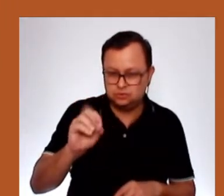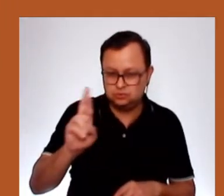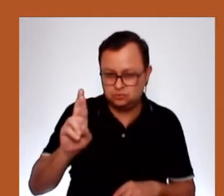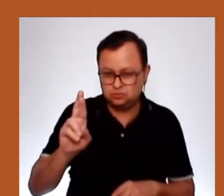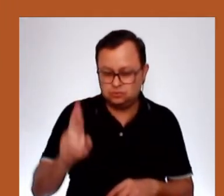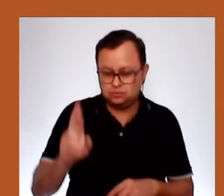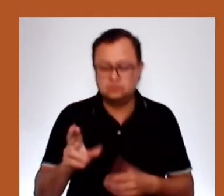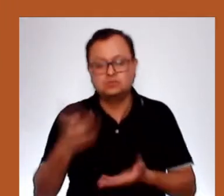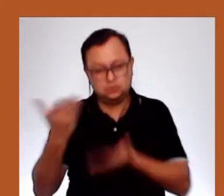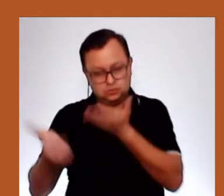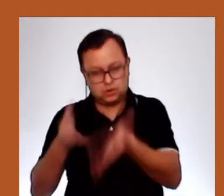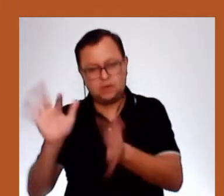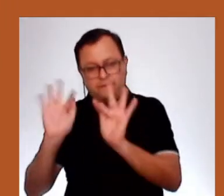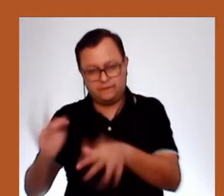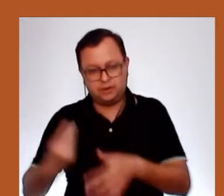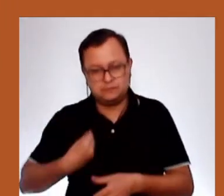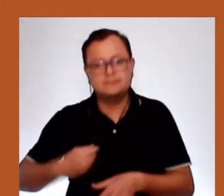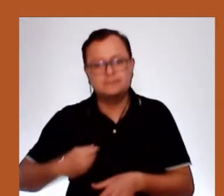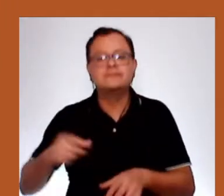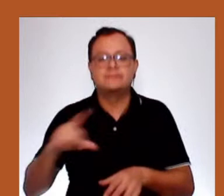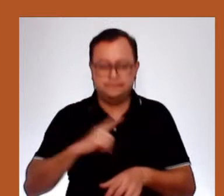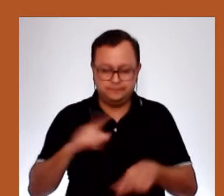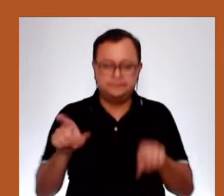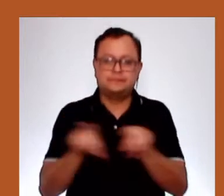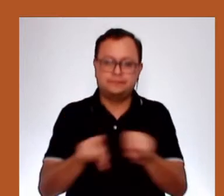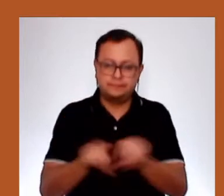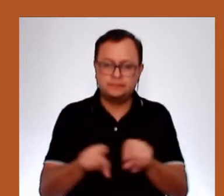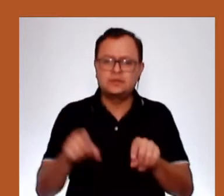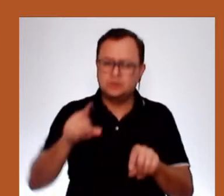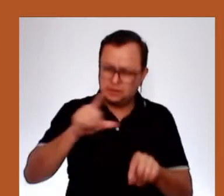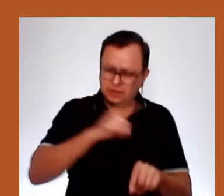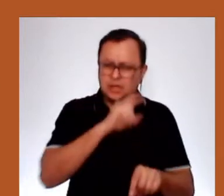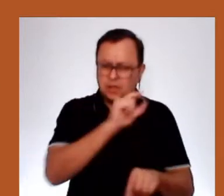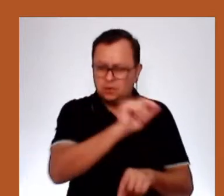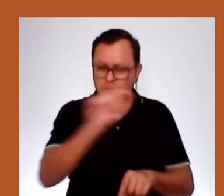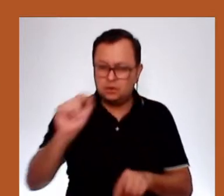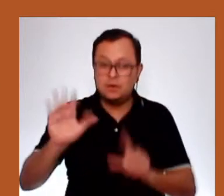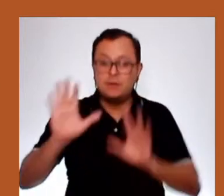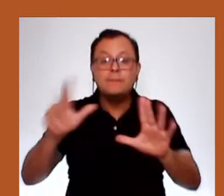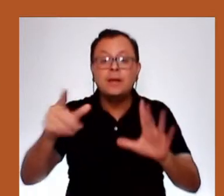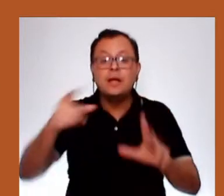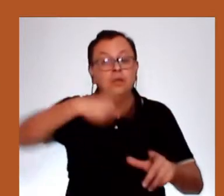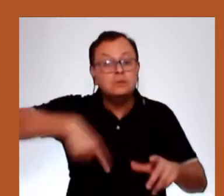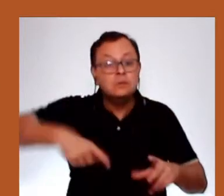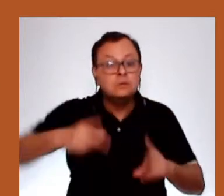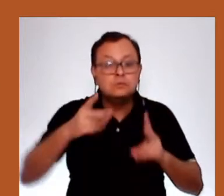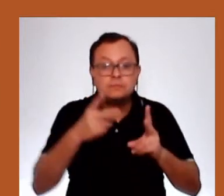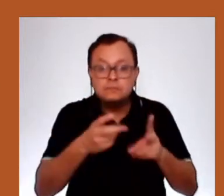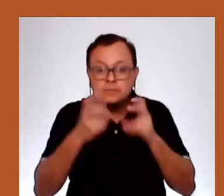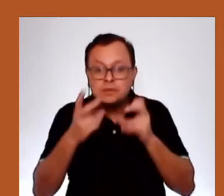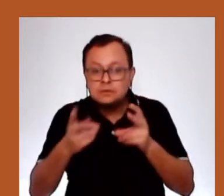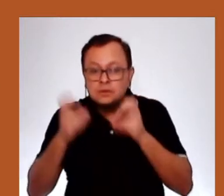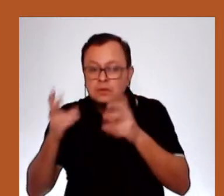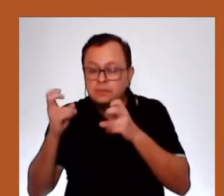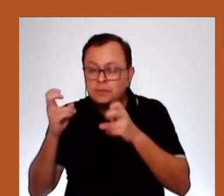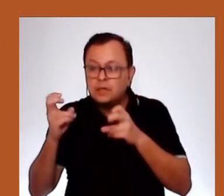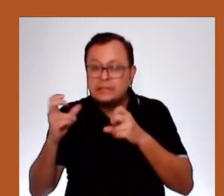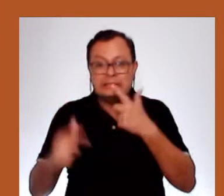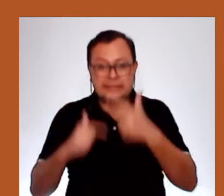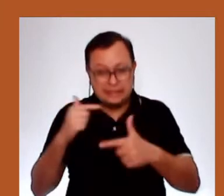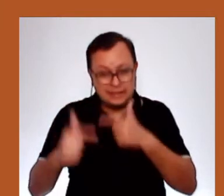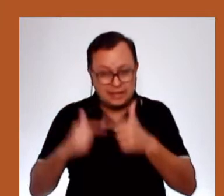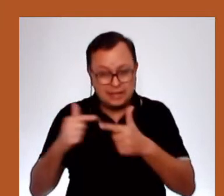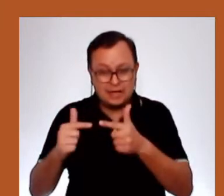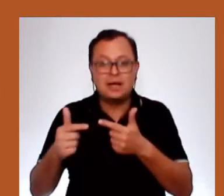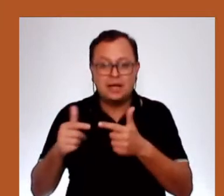paliativo, mas você percebe quanto é o desejo e o trabalho de formiguinha, né? Então, assim, acho